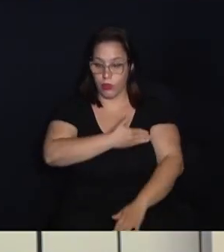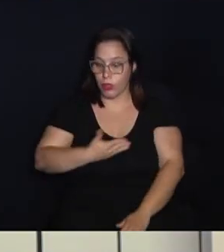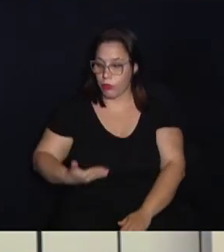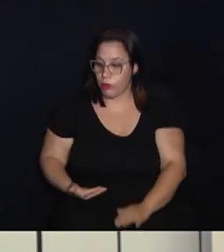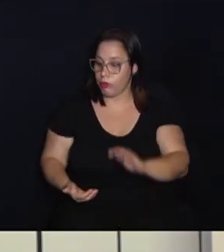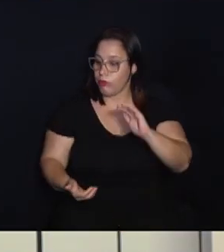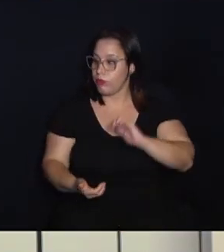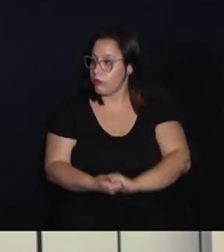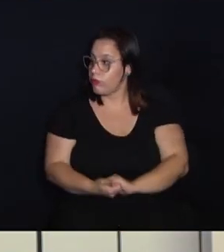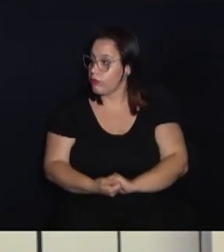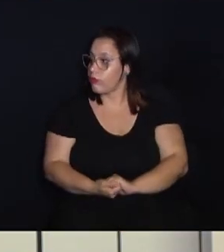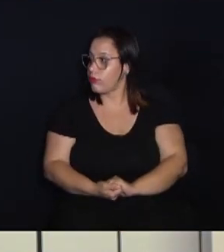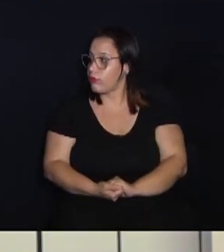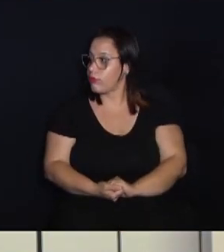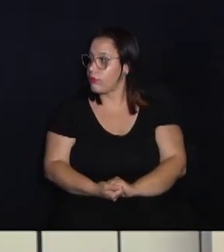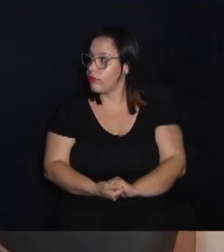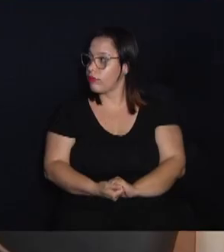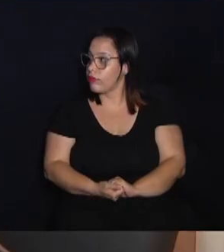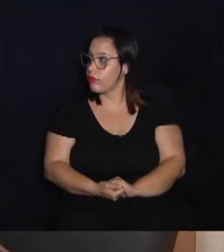Pública.